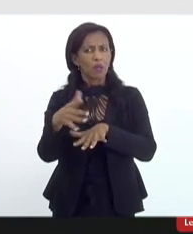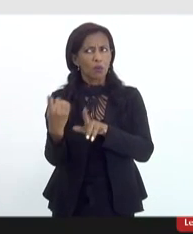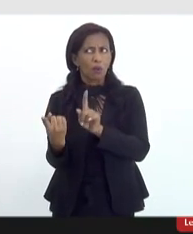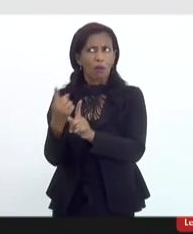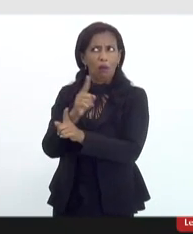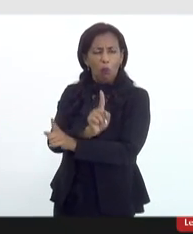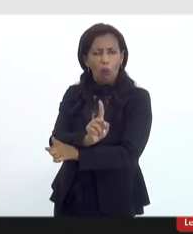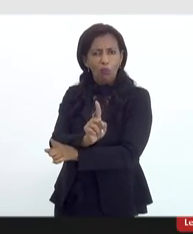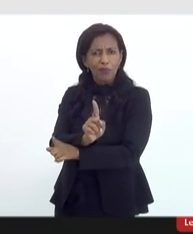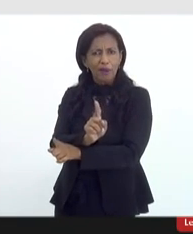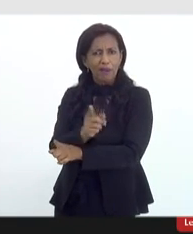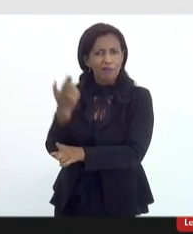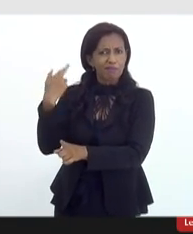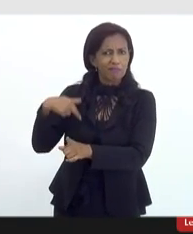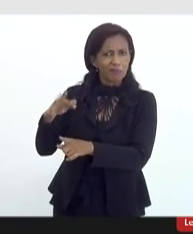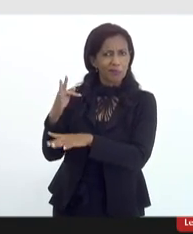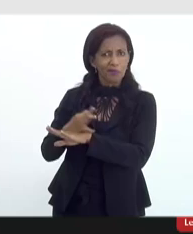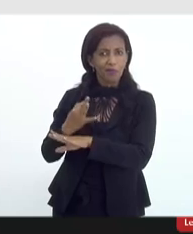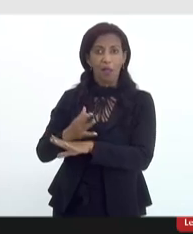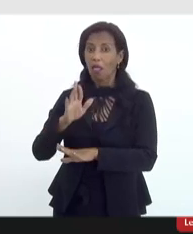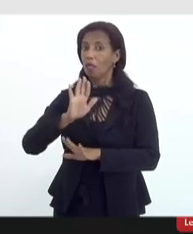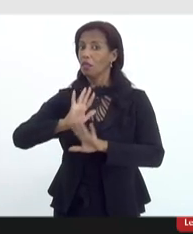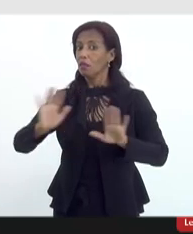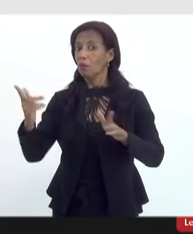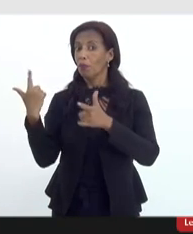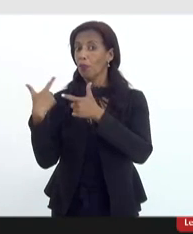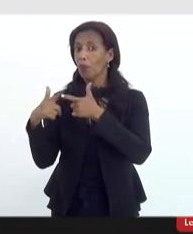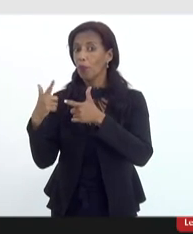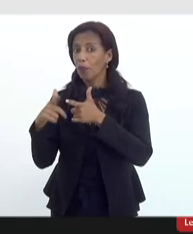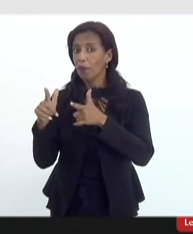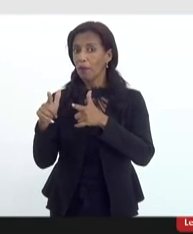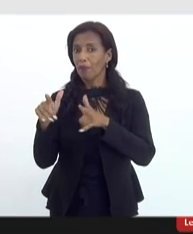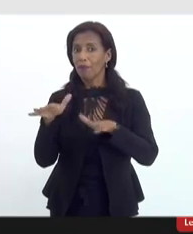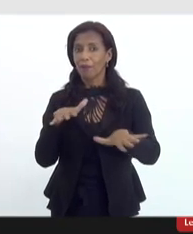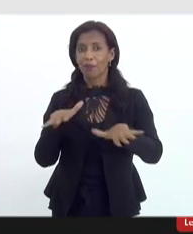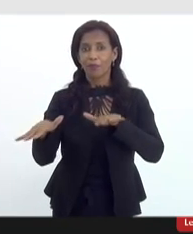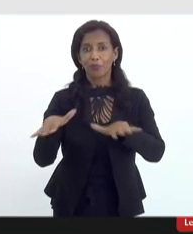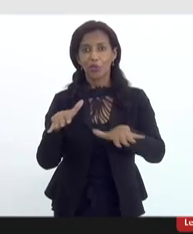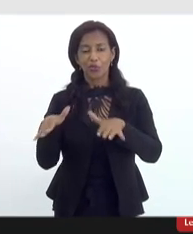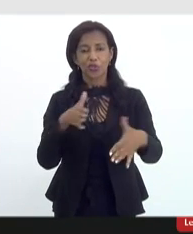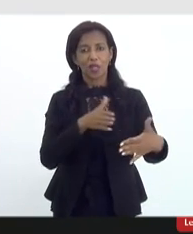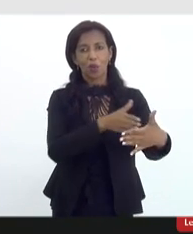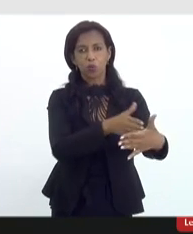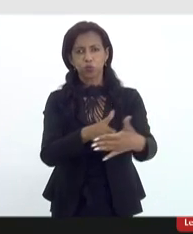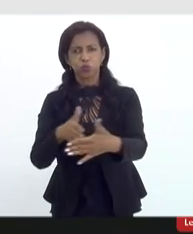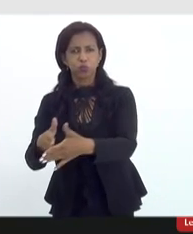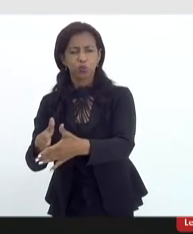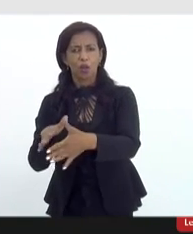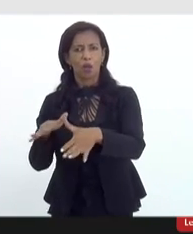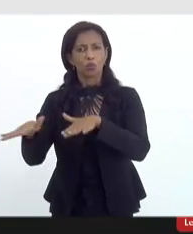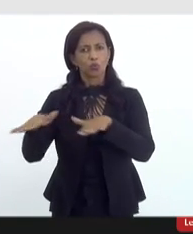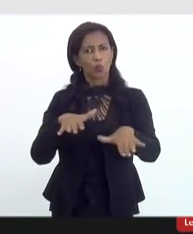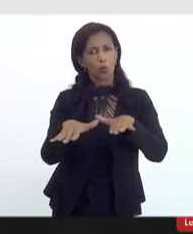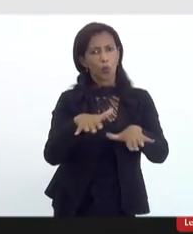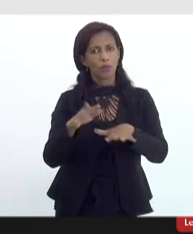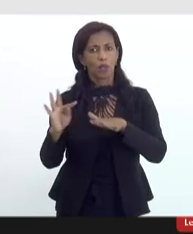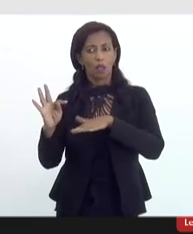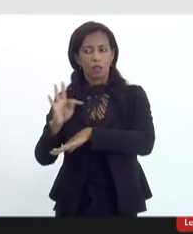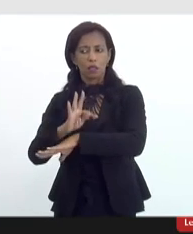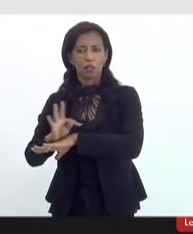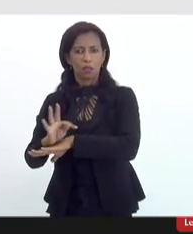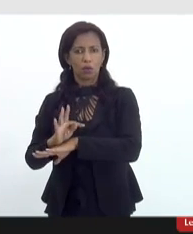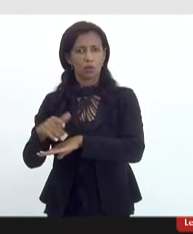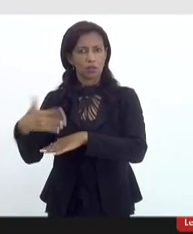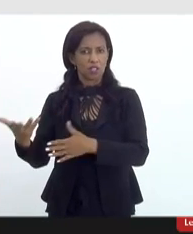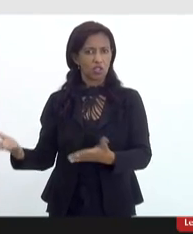Não, né? Isso não é um problema em si, mas isso é um problema na medida em que determinados atores mobilizam teologia, seja